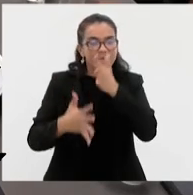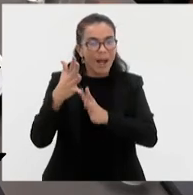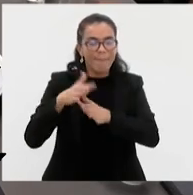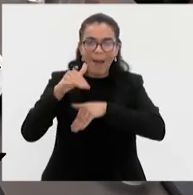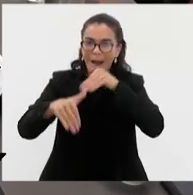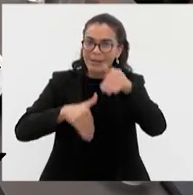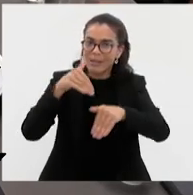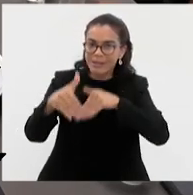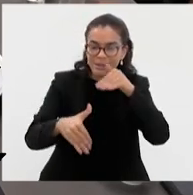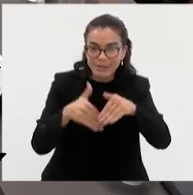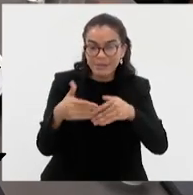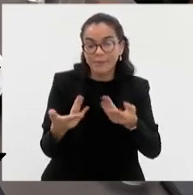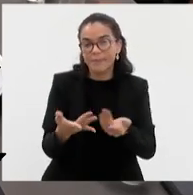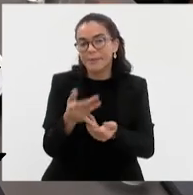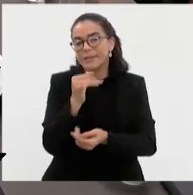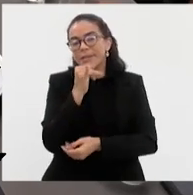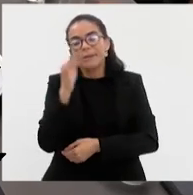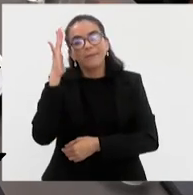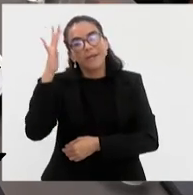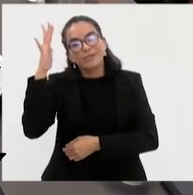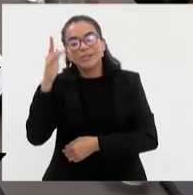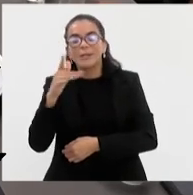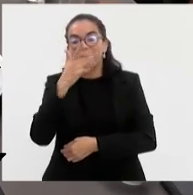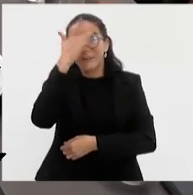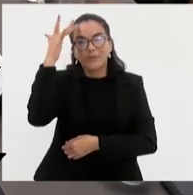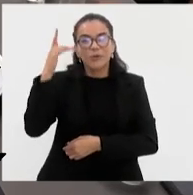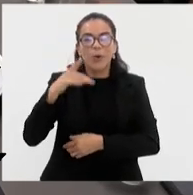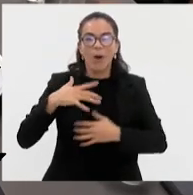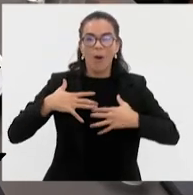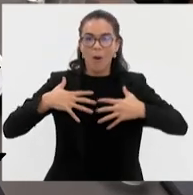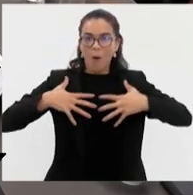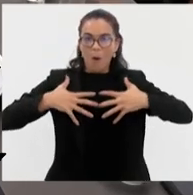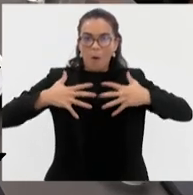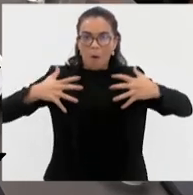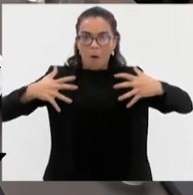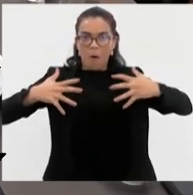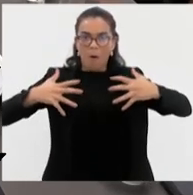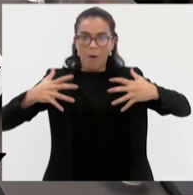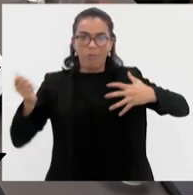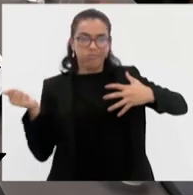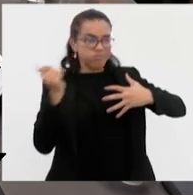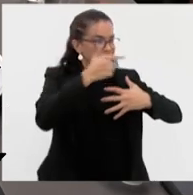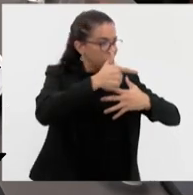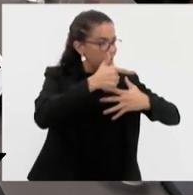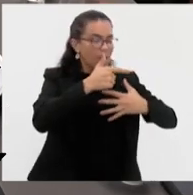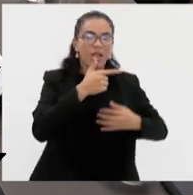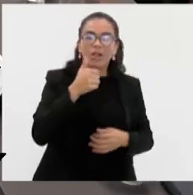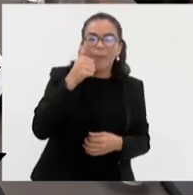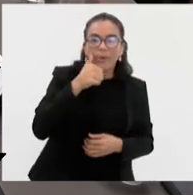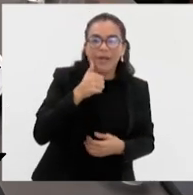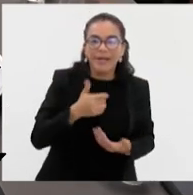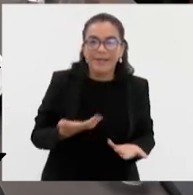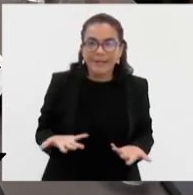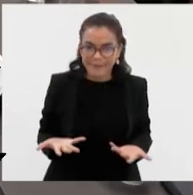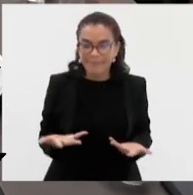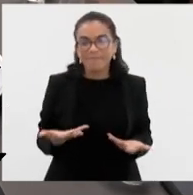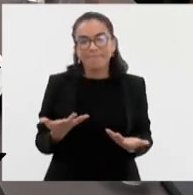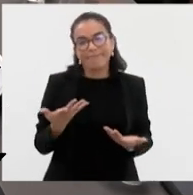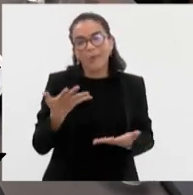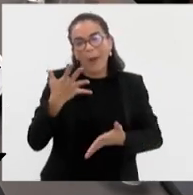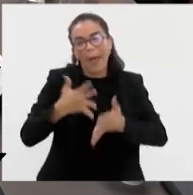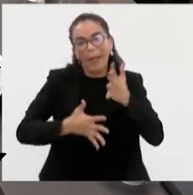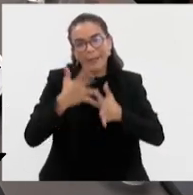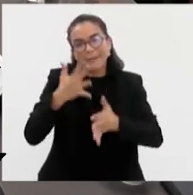milésimos de segundo. Agora, imagina alguém que tem um pulmão quase duas vezes maior do que o outro indivíduo. Obviamente que